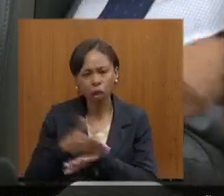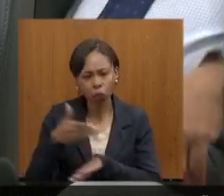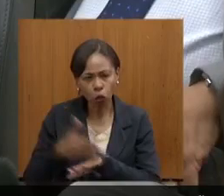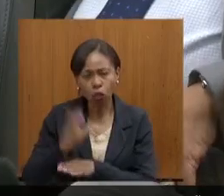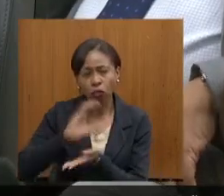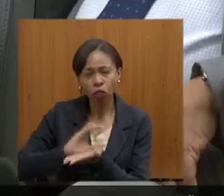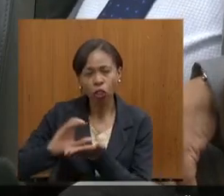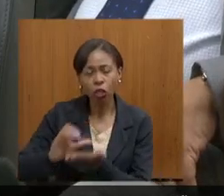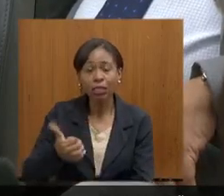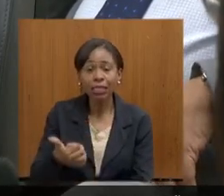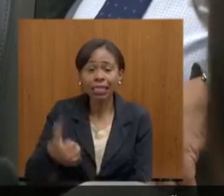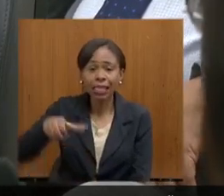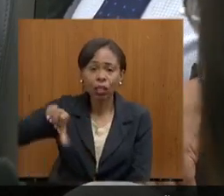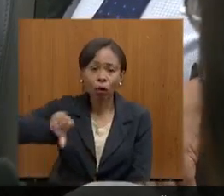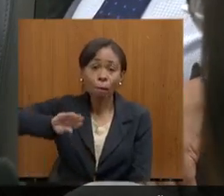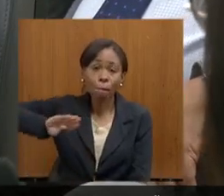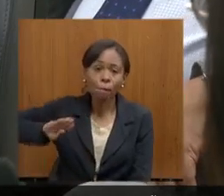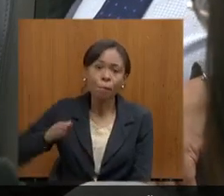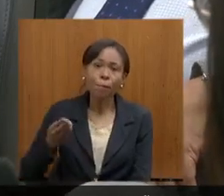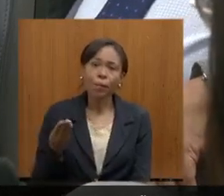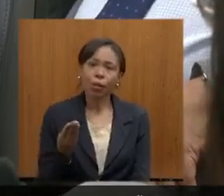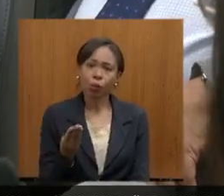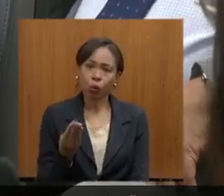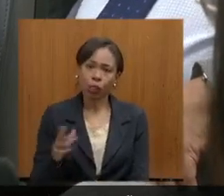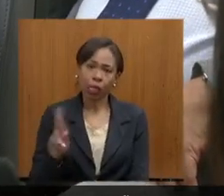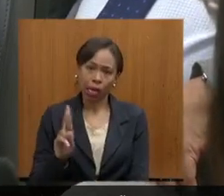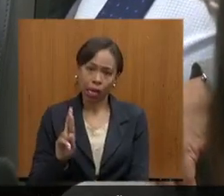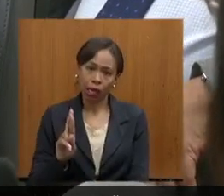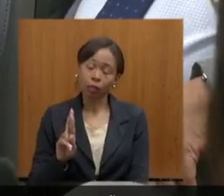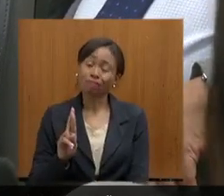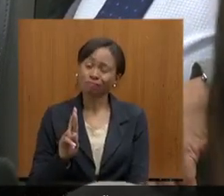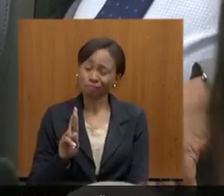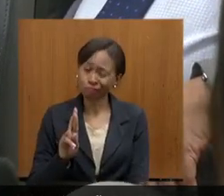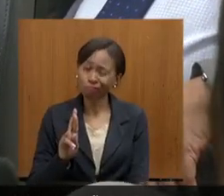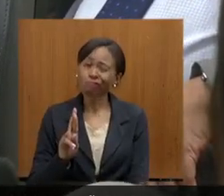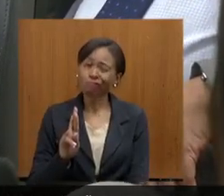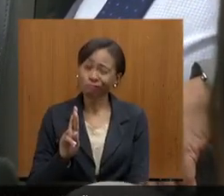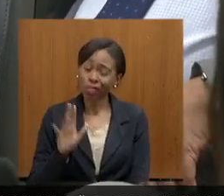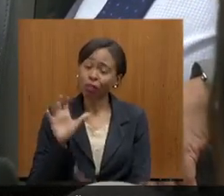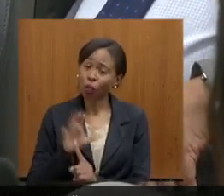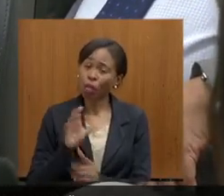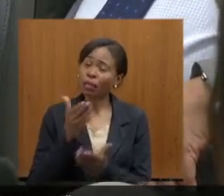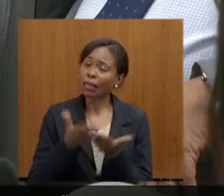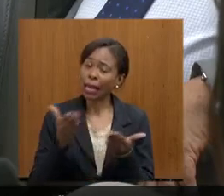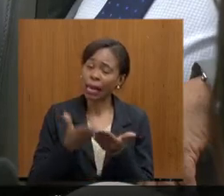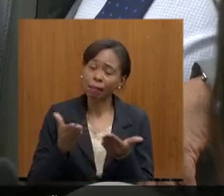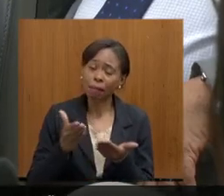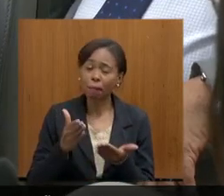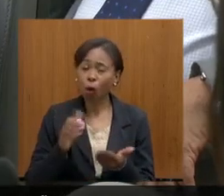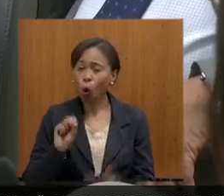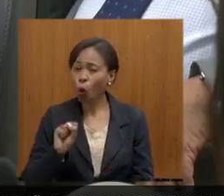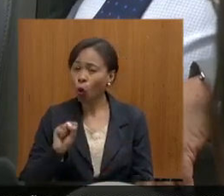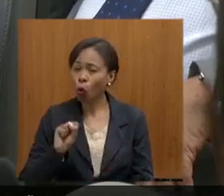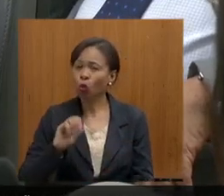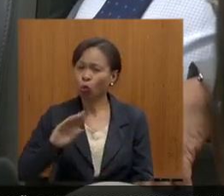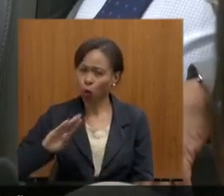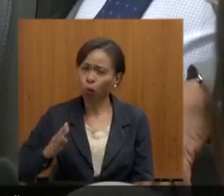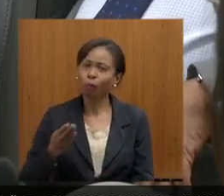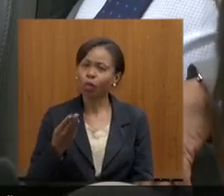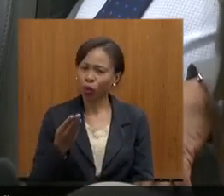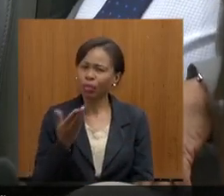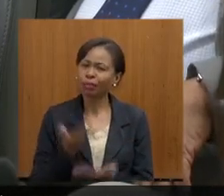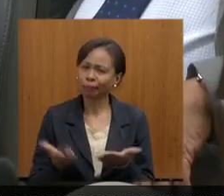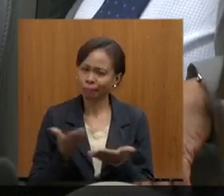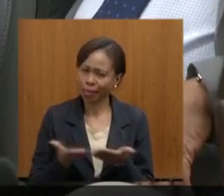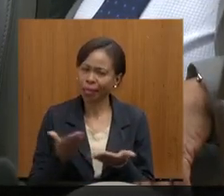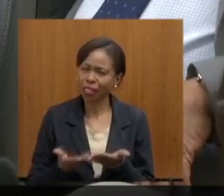19 bilhões de reais que devem gerar uma perda de algo com oito bilhões então oito